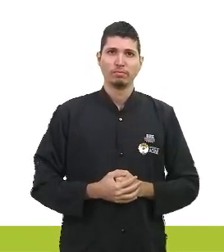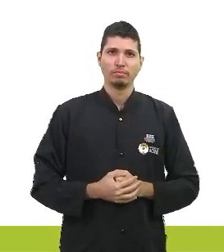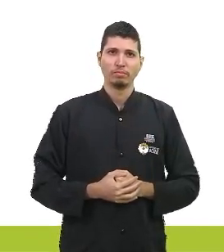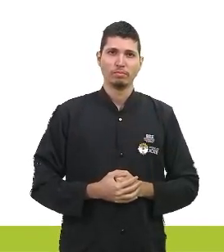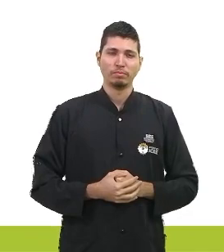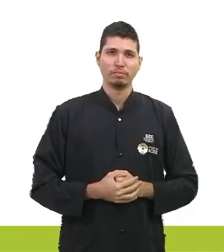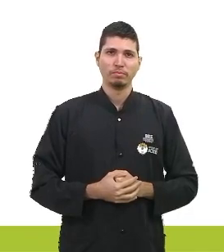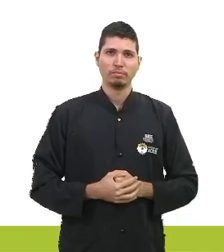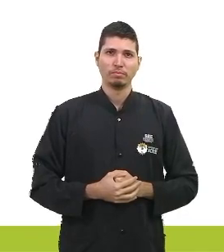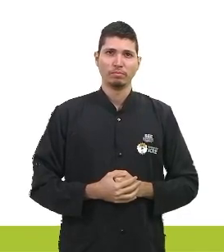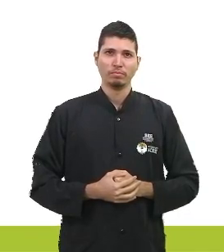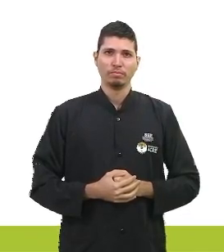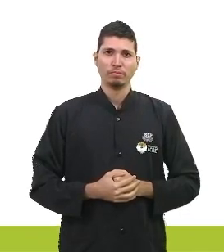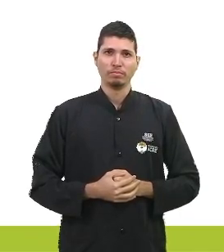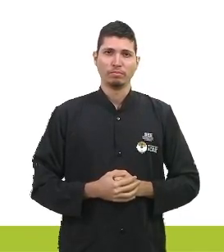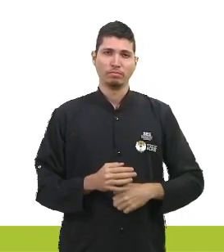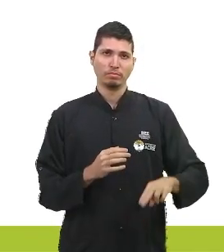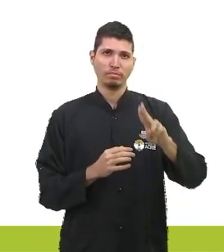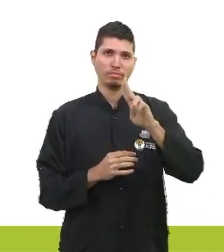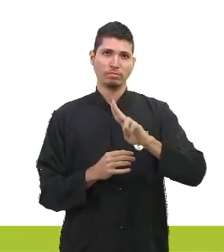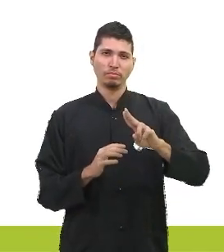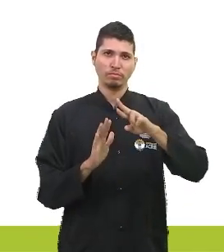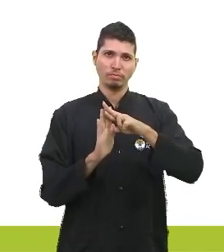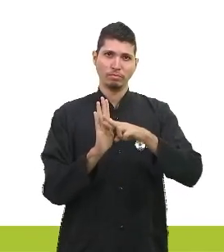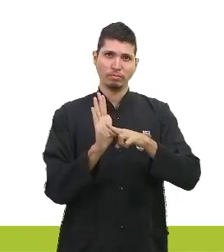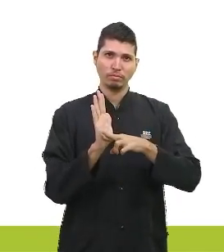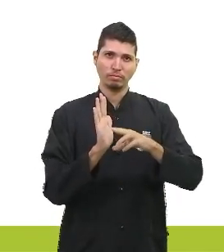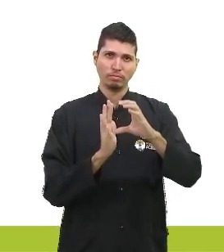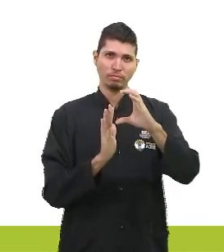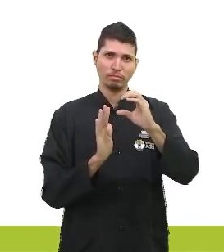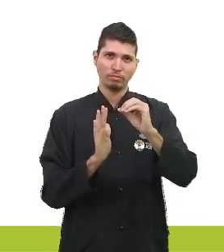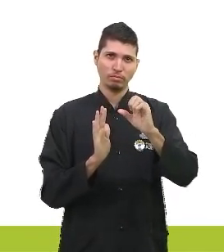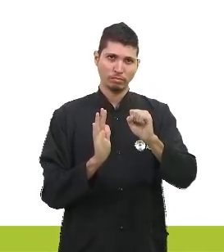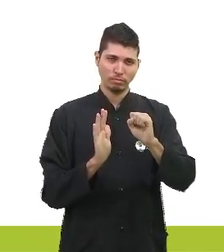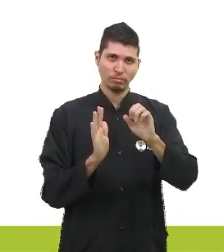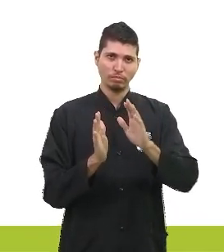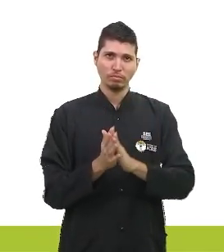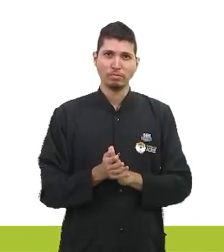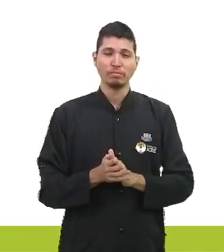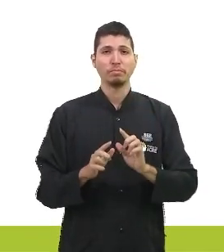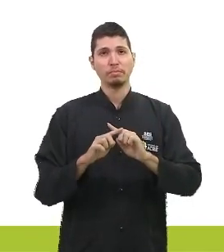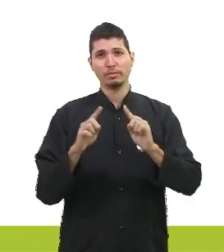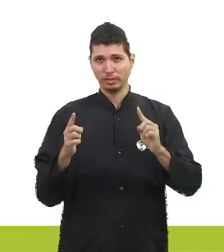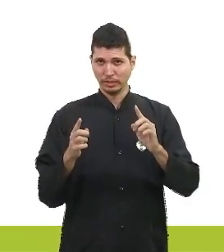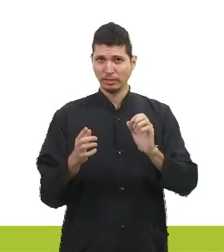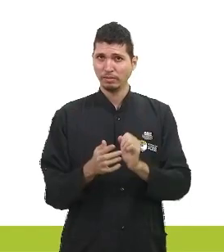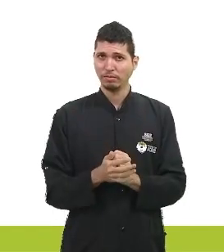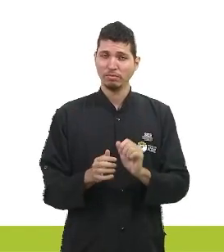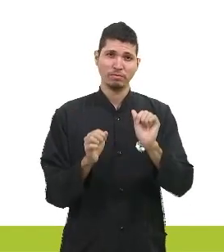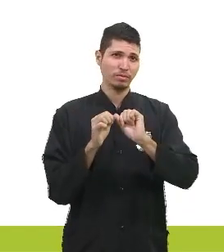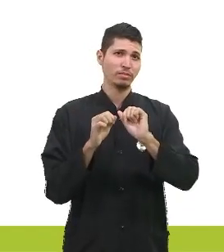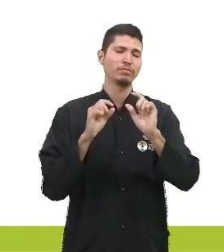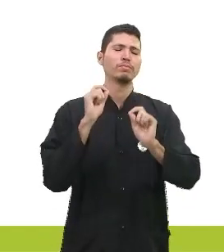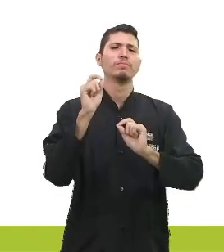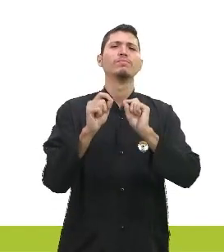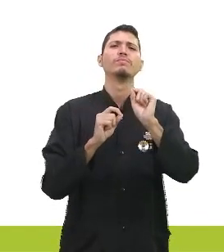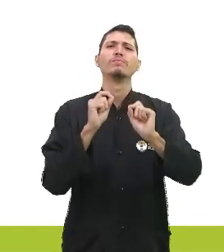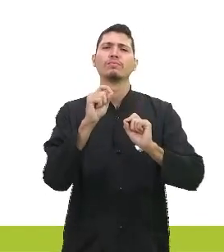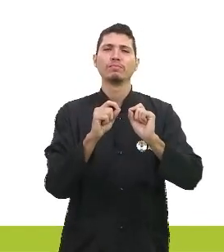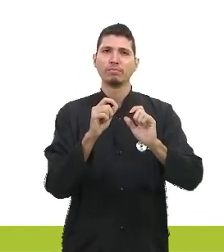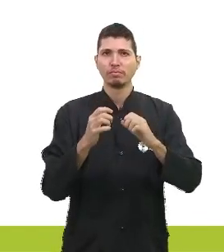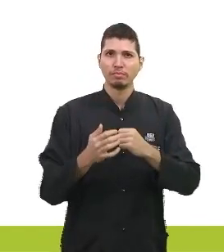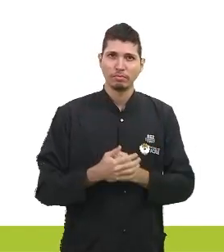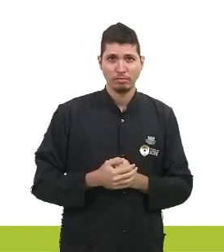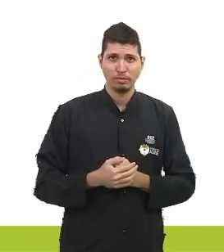me expressando, usar a lei dos cossenos para descobrir o lado A. Mas vamos fazer o seguinte: vamos